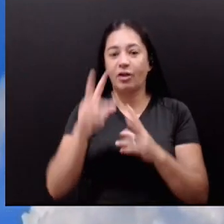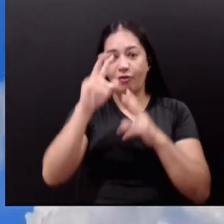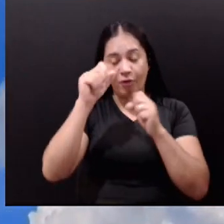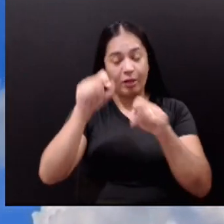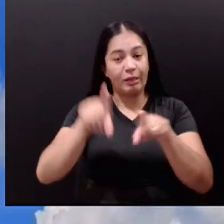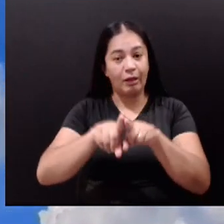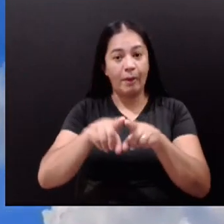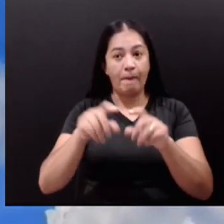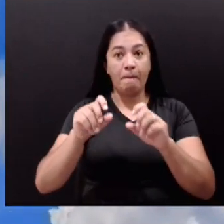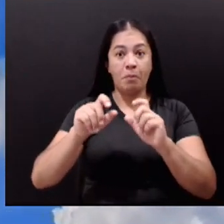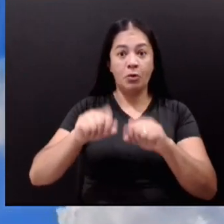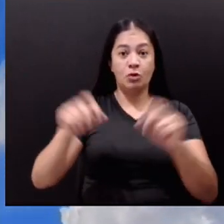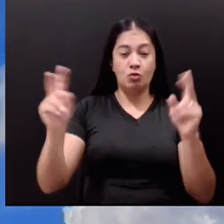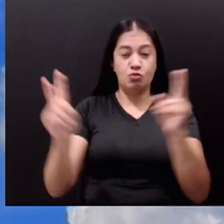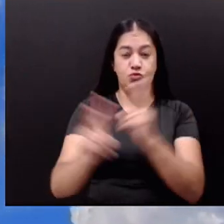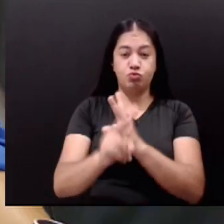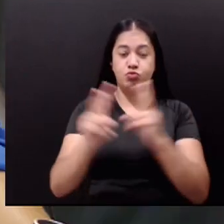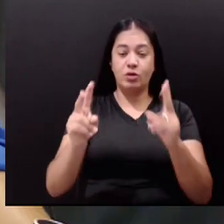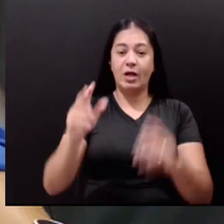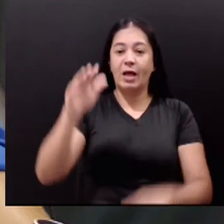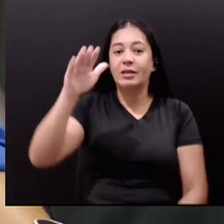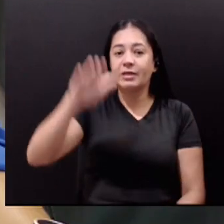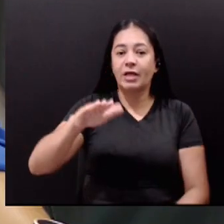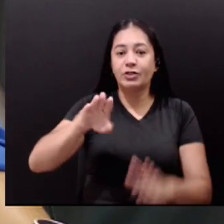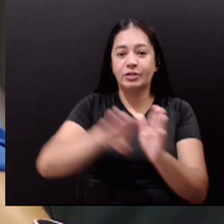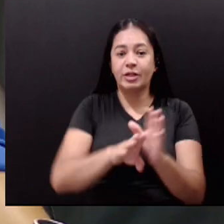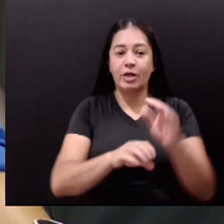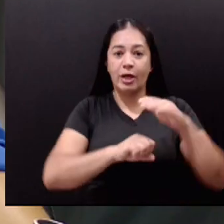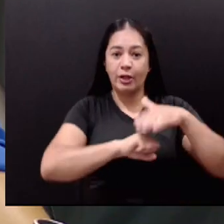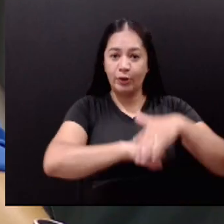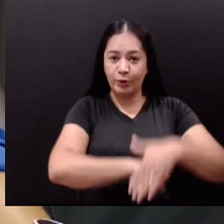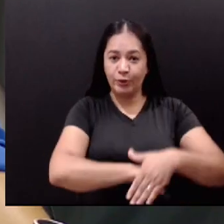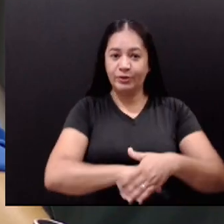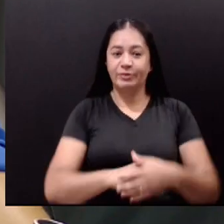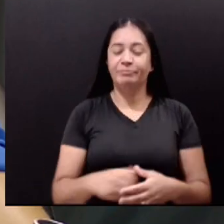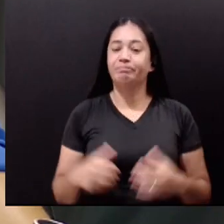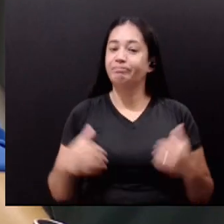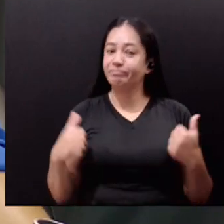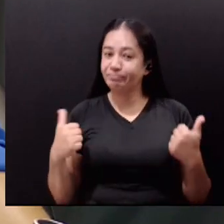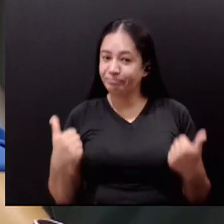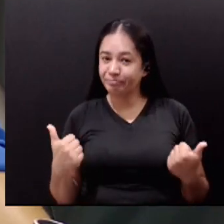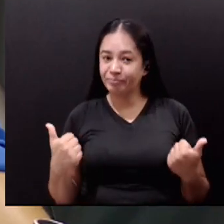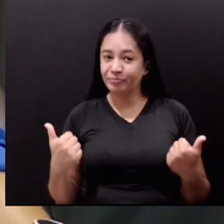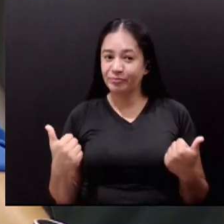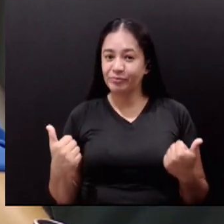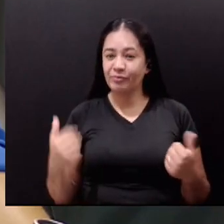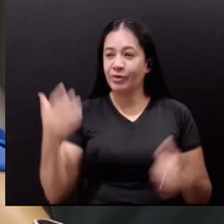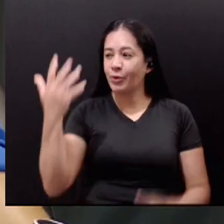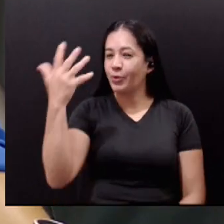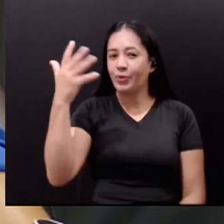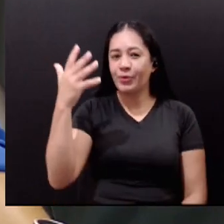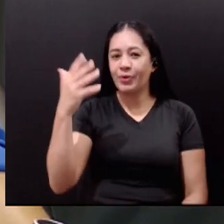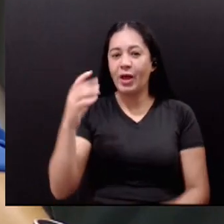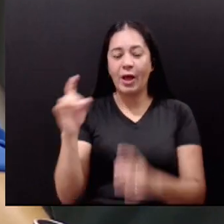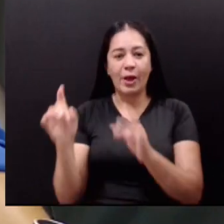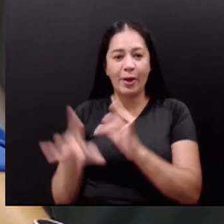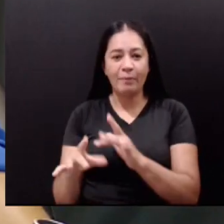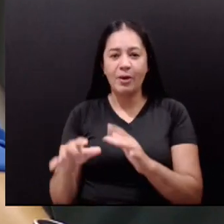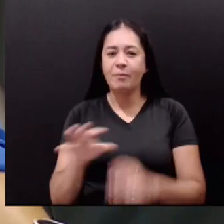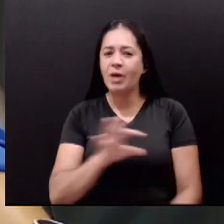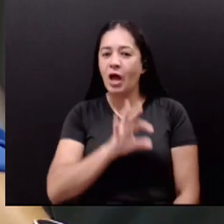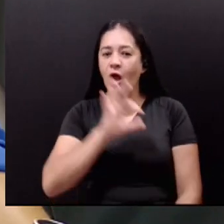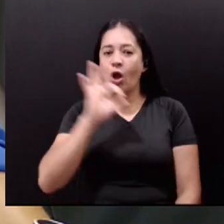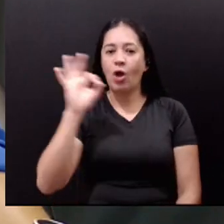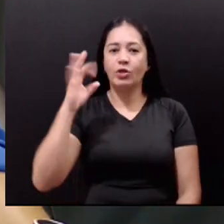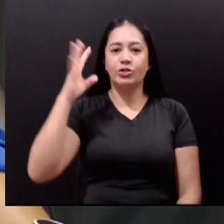a tarde e a noite. Muito bem, terminando a nossa previsão do tempo, desejando a você uma ótima quarta-feira. WhatsApp